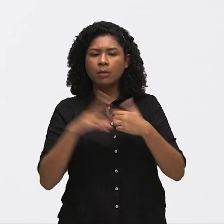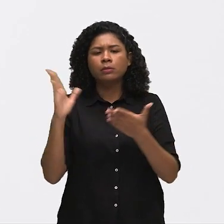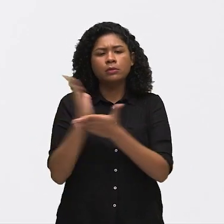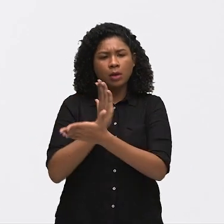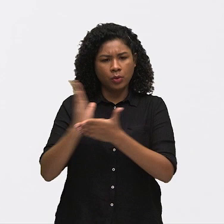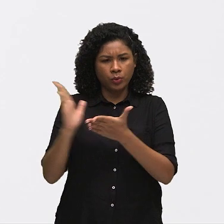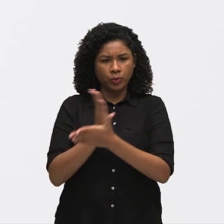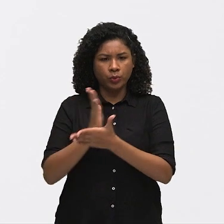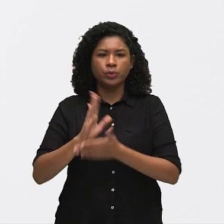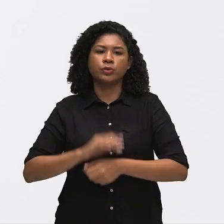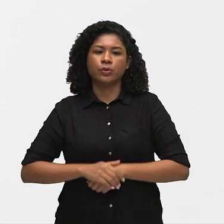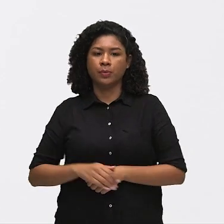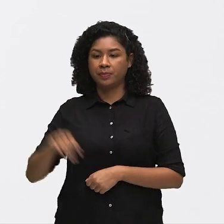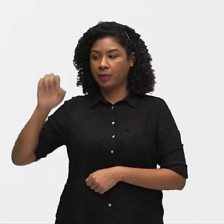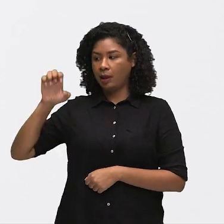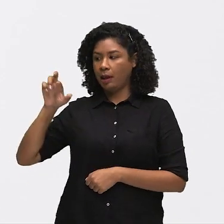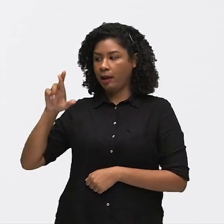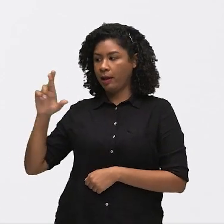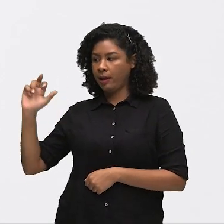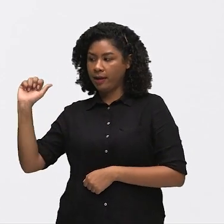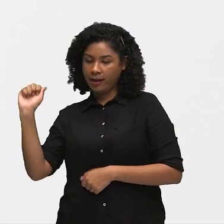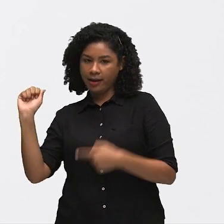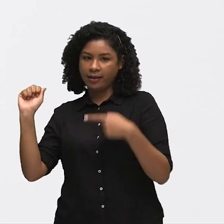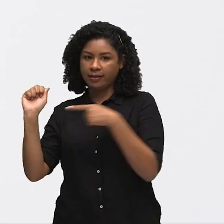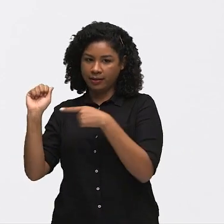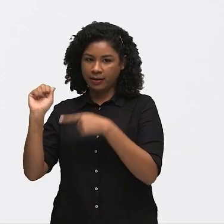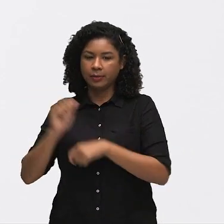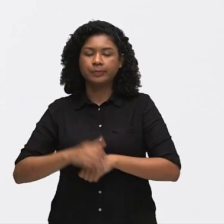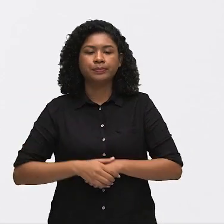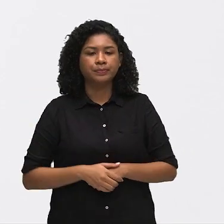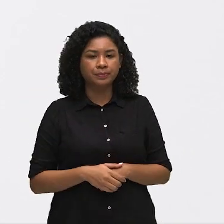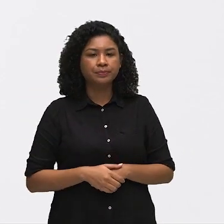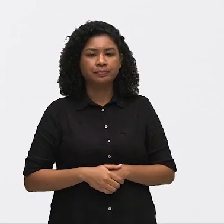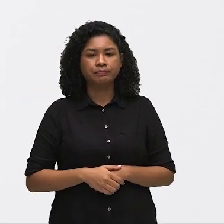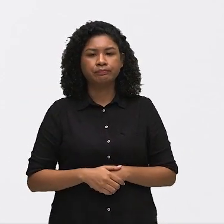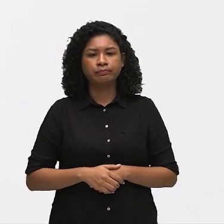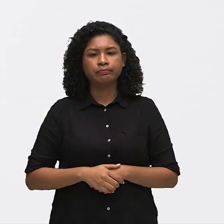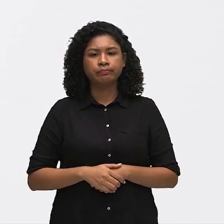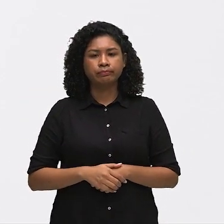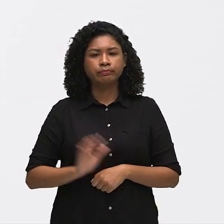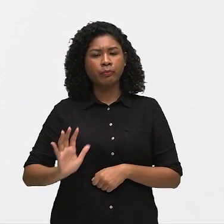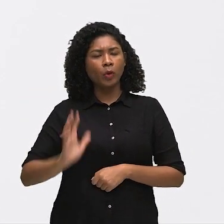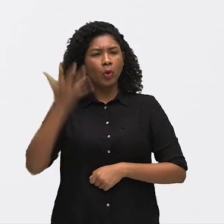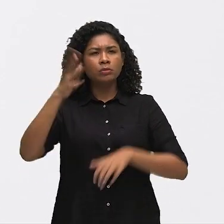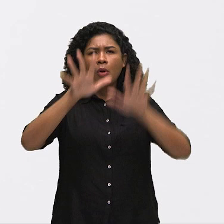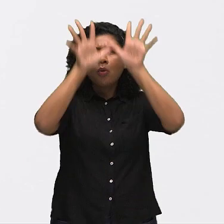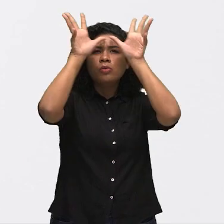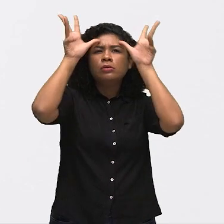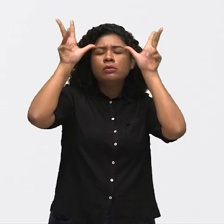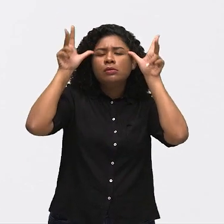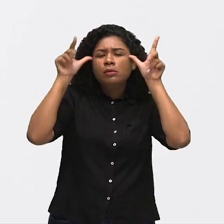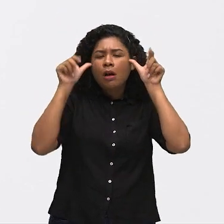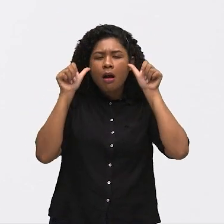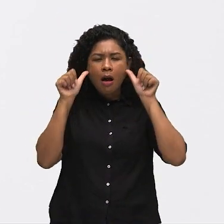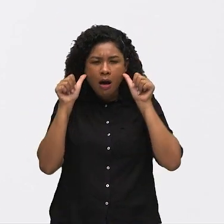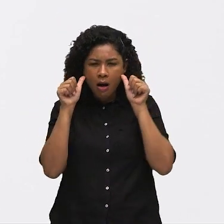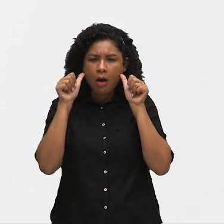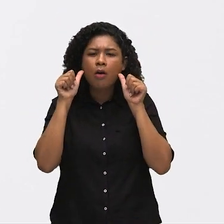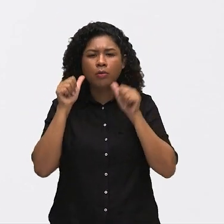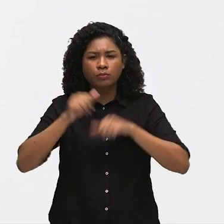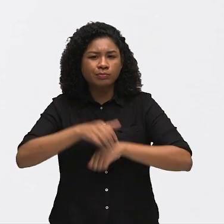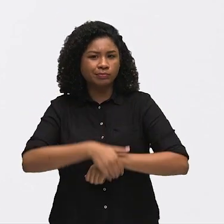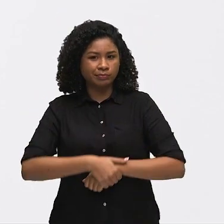Era uma vez um enorme leão feroz que foi acordado por um ratinho minúsculo que